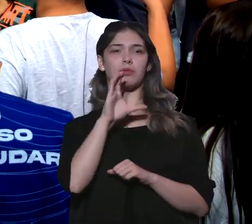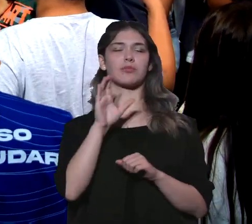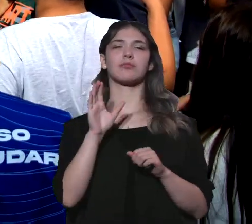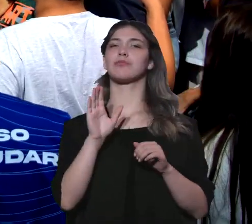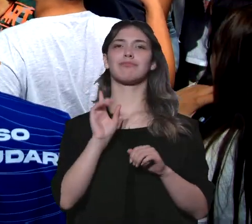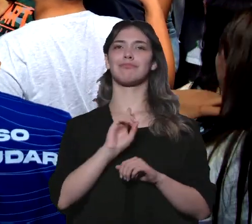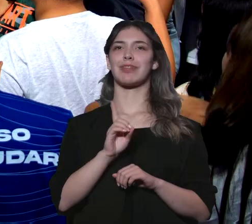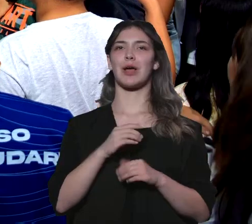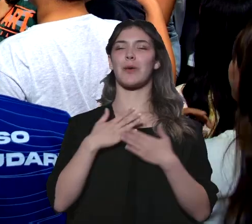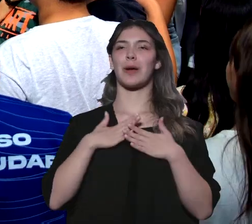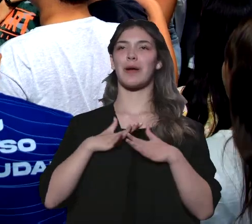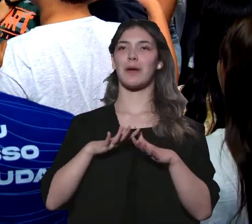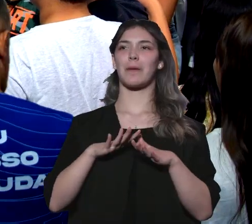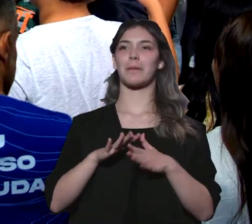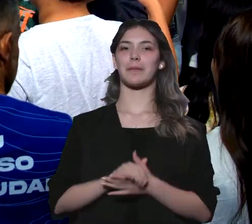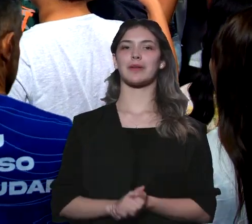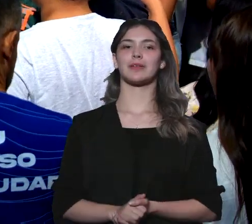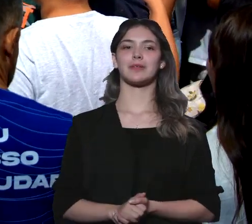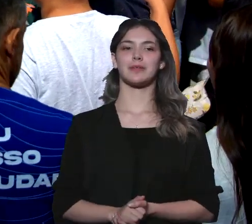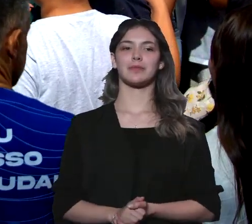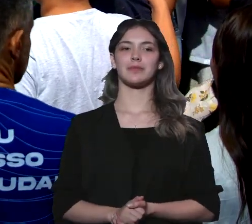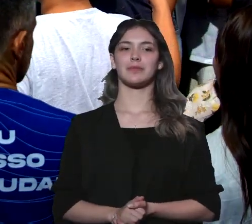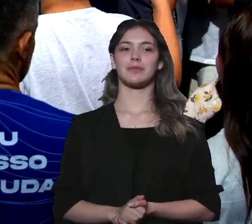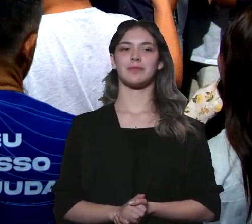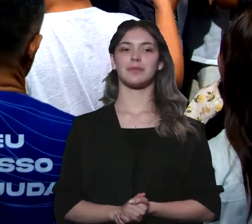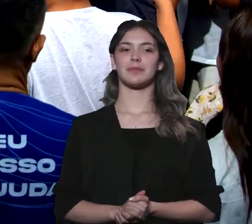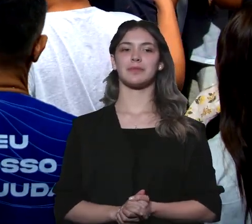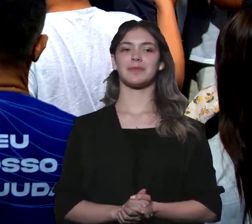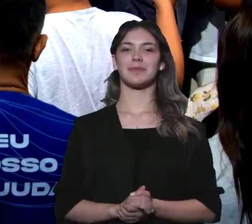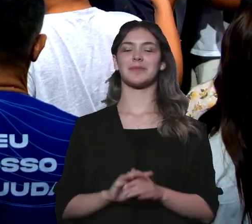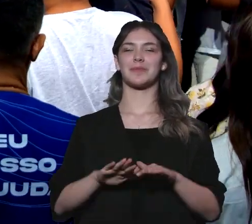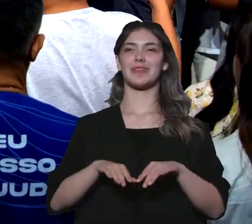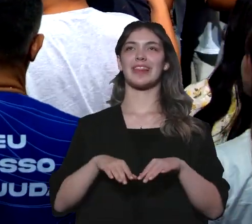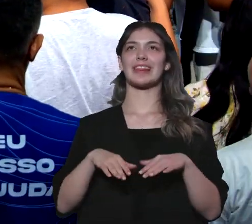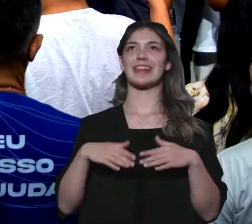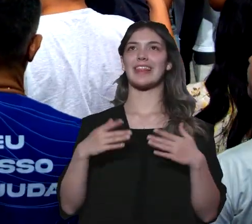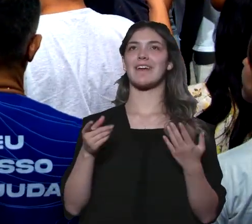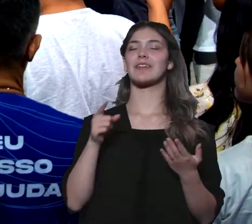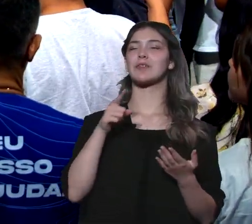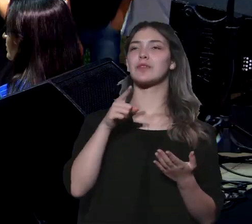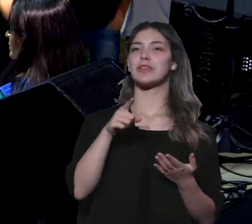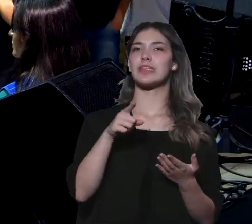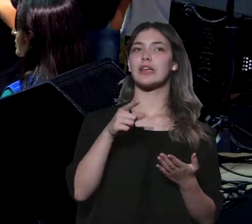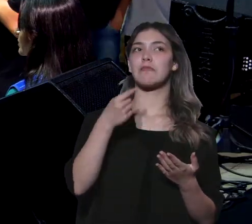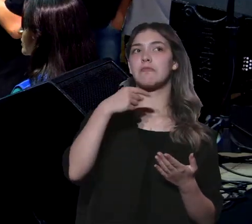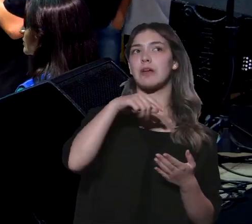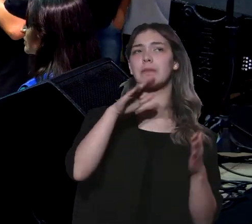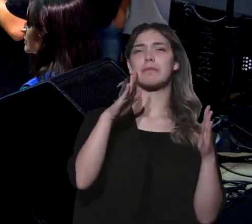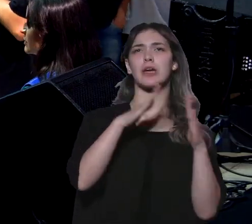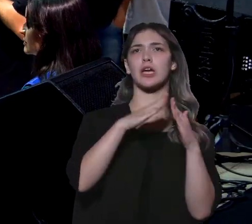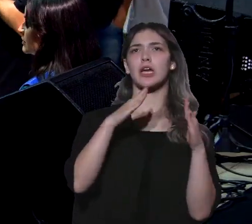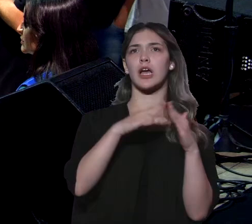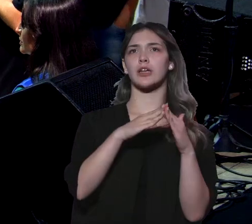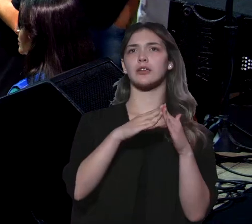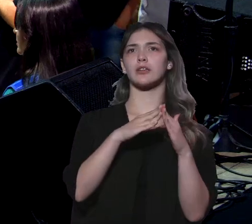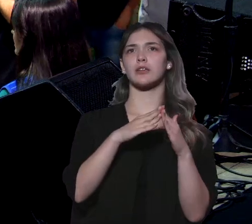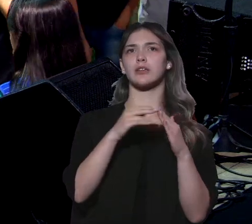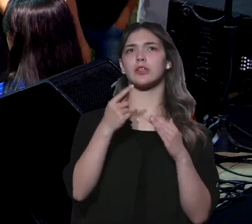Não é o seu entorno que vai mudar. Talvez você chegue em casa, seu pai vai brigar com